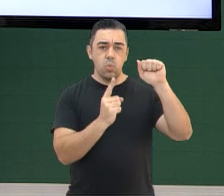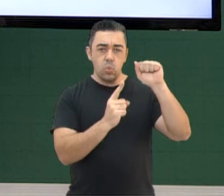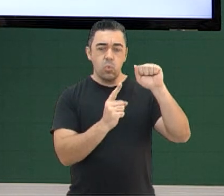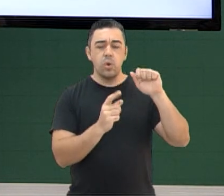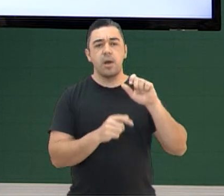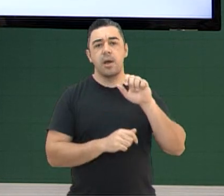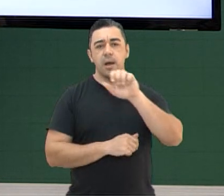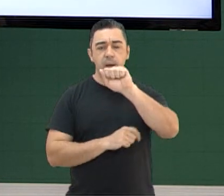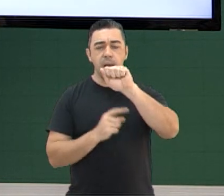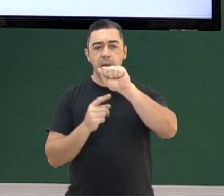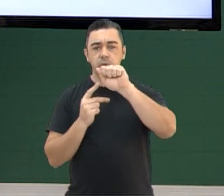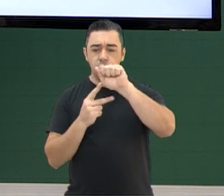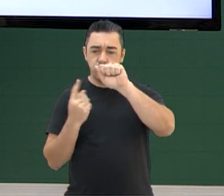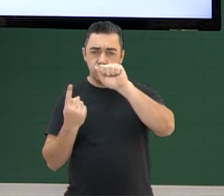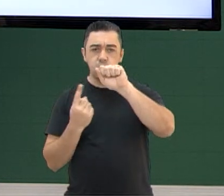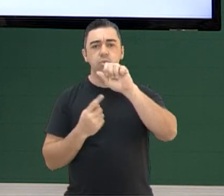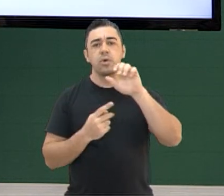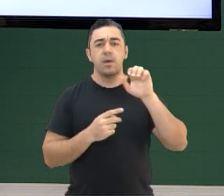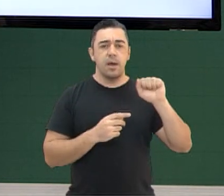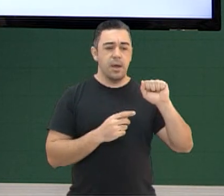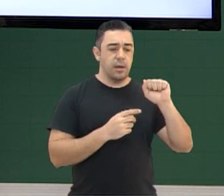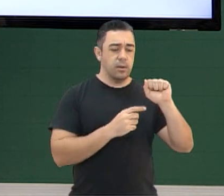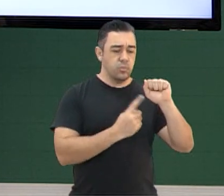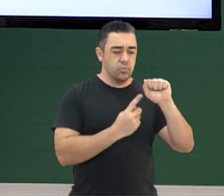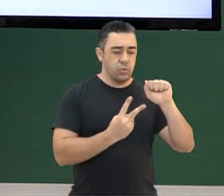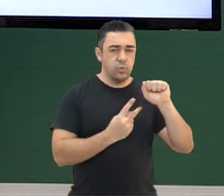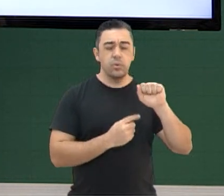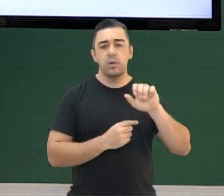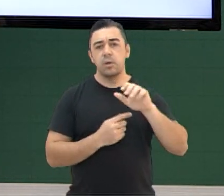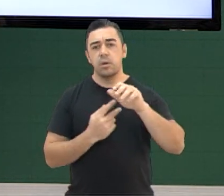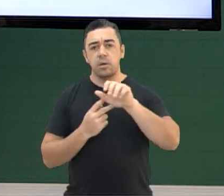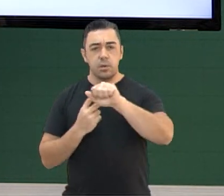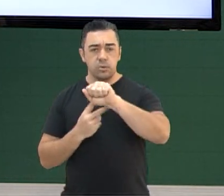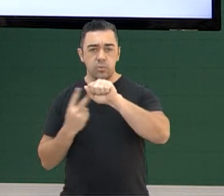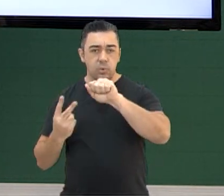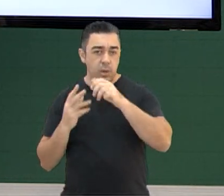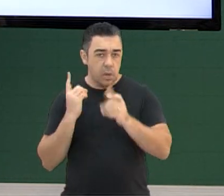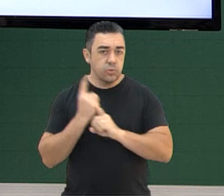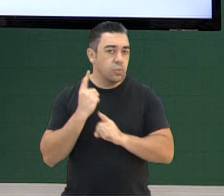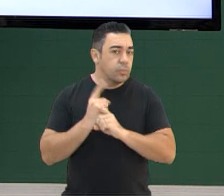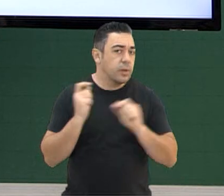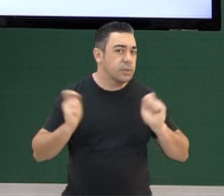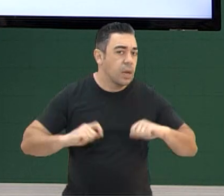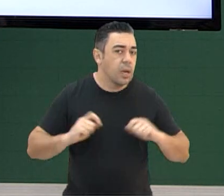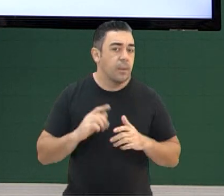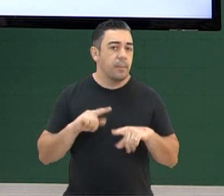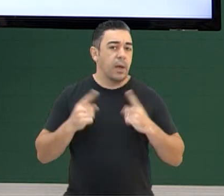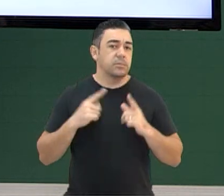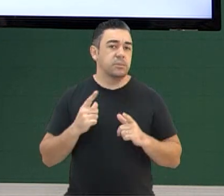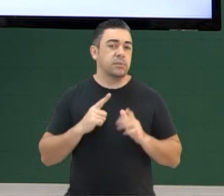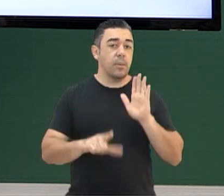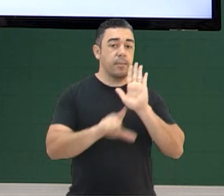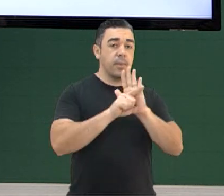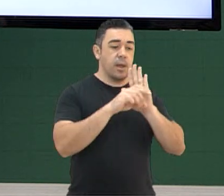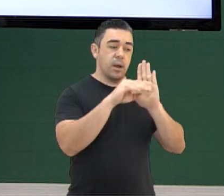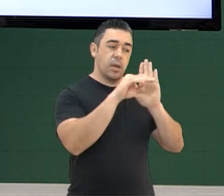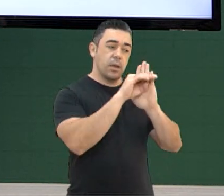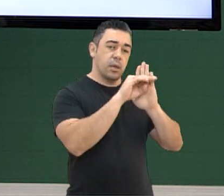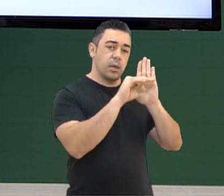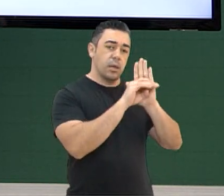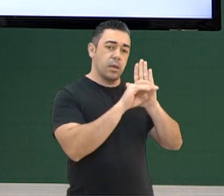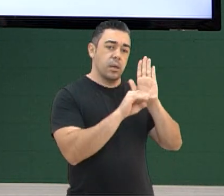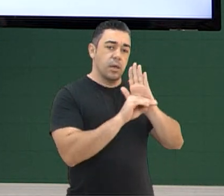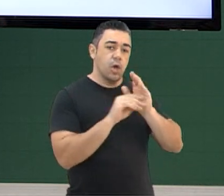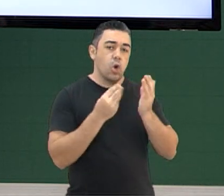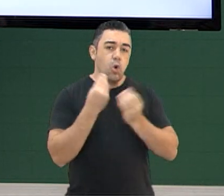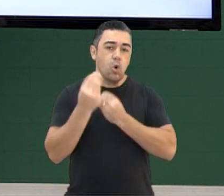que é o meu A21? Quem que é o meu A12? Eu consigo descobrir. Para isso, eu vou precisar de uma lei de formação, tá